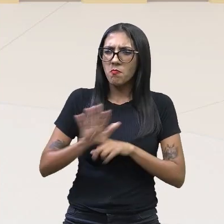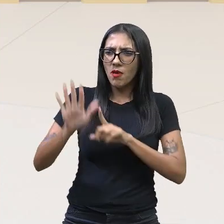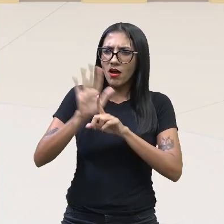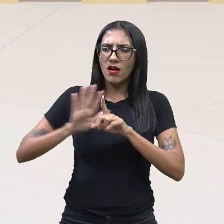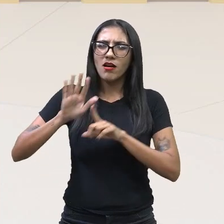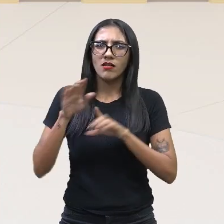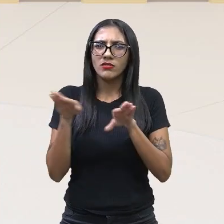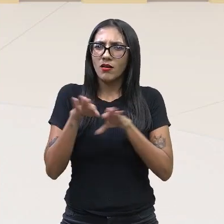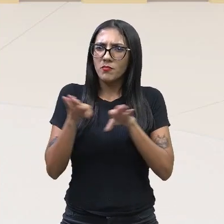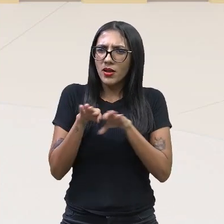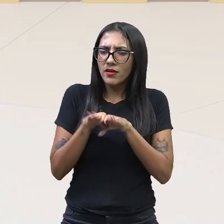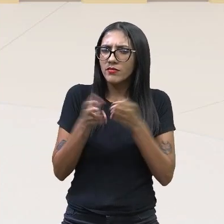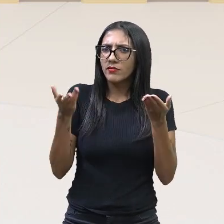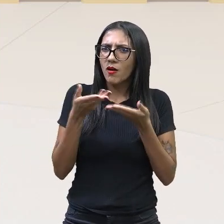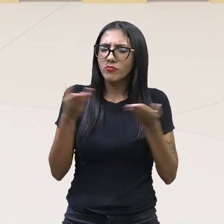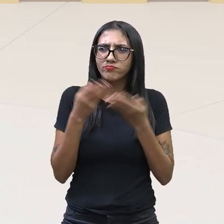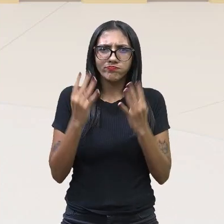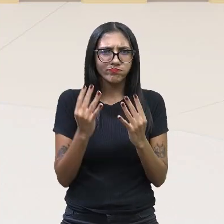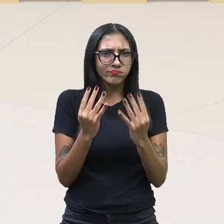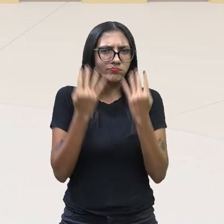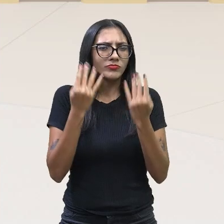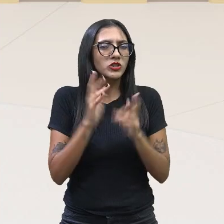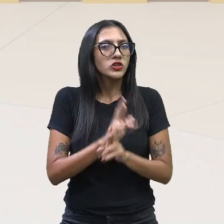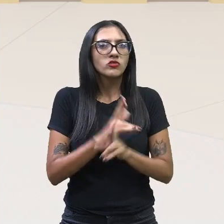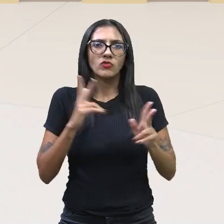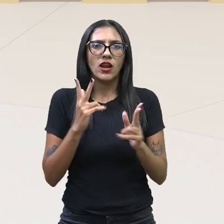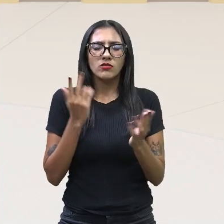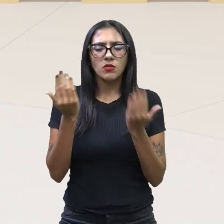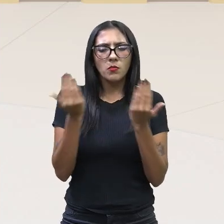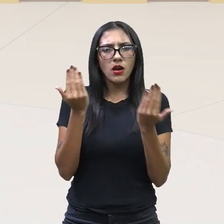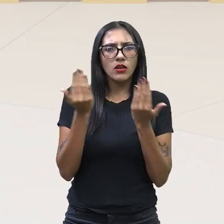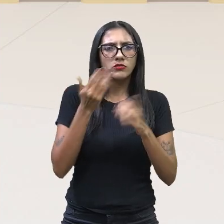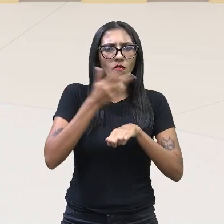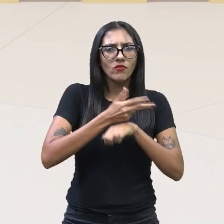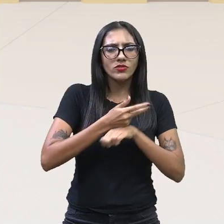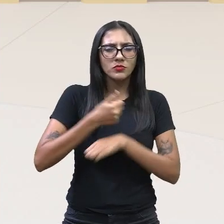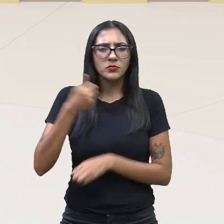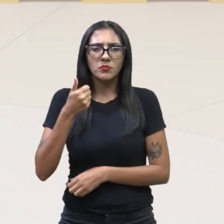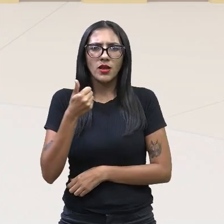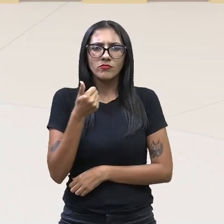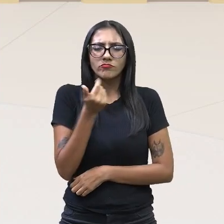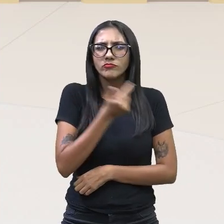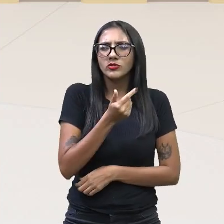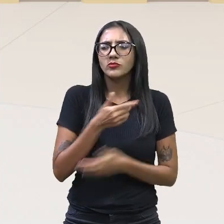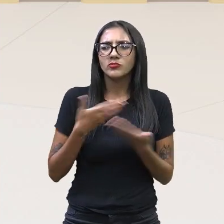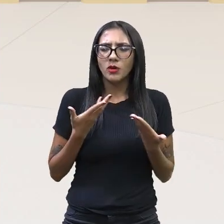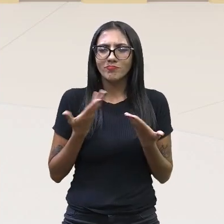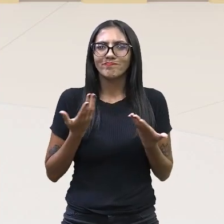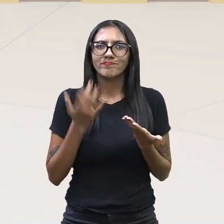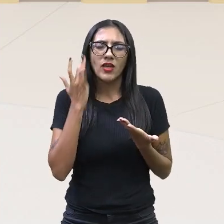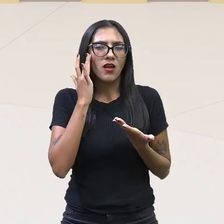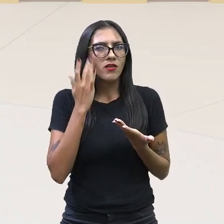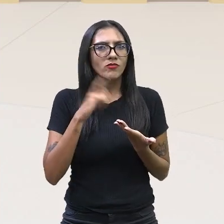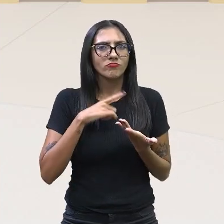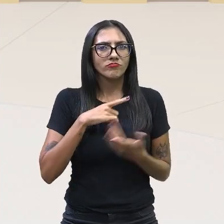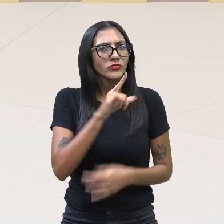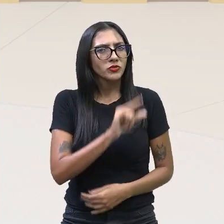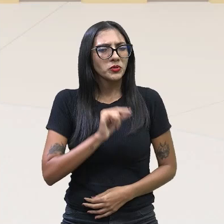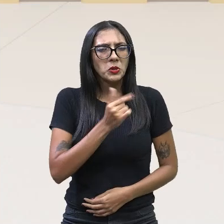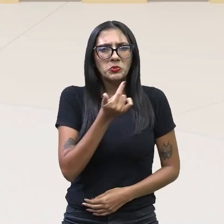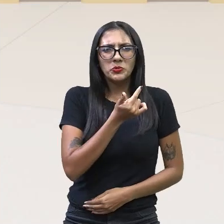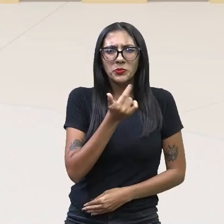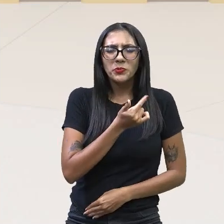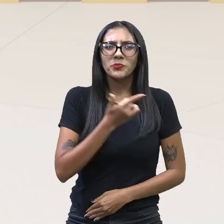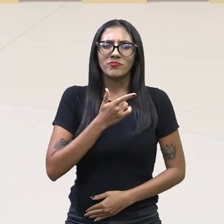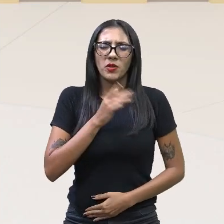mais chamativos. Entre a primeira e a segunda, tu compraria qual? Eu acho que a segunda. A segunda. Ficou bem melhor. Ficou muito melhor,